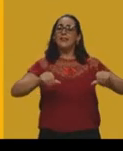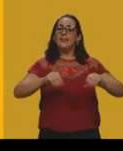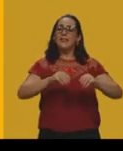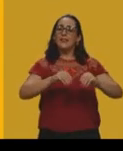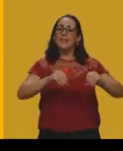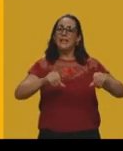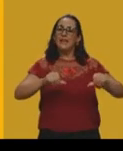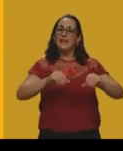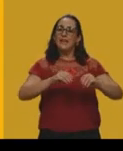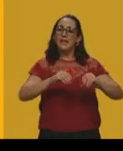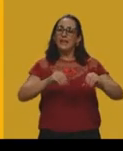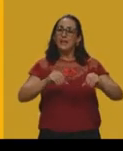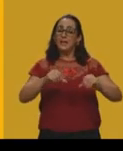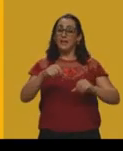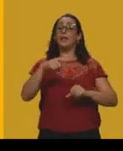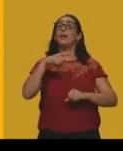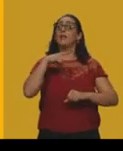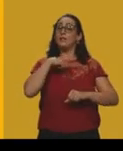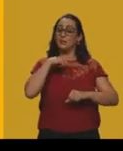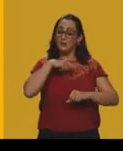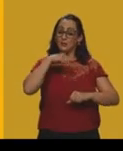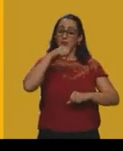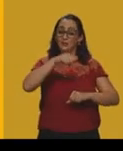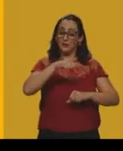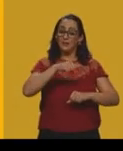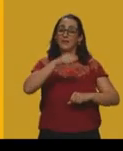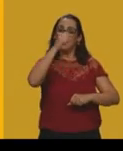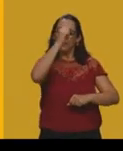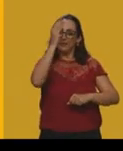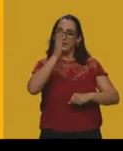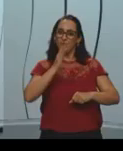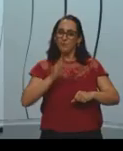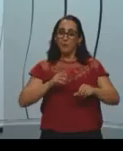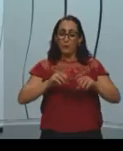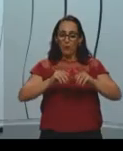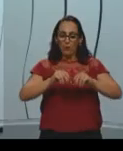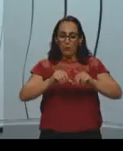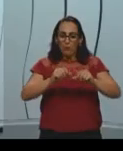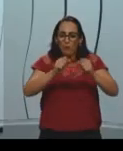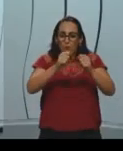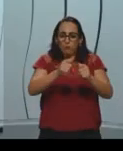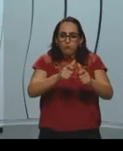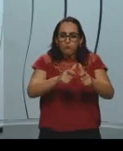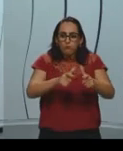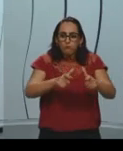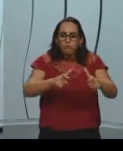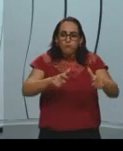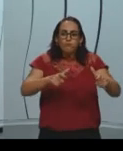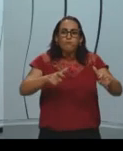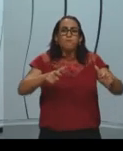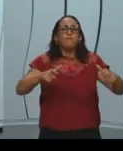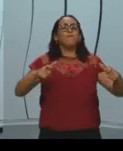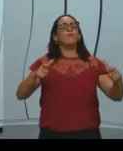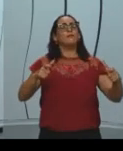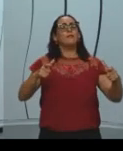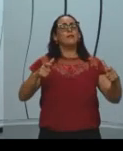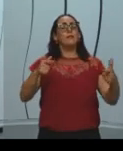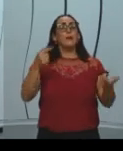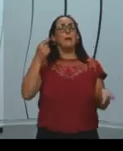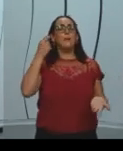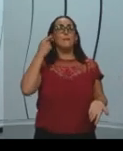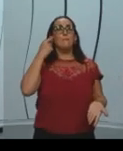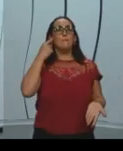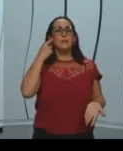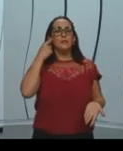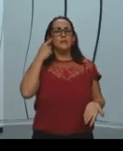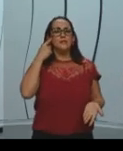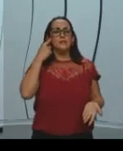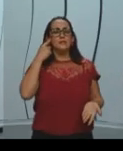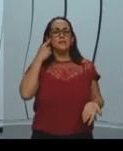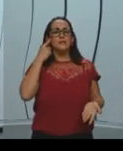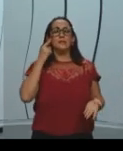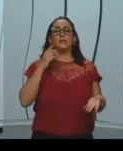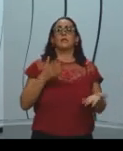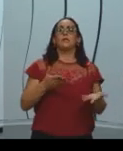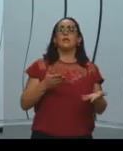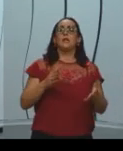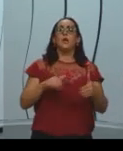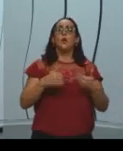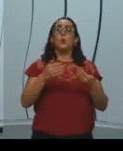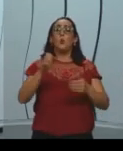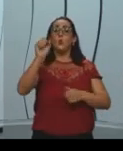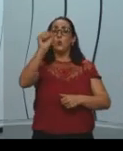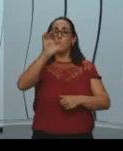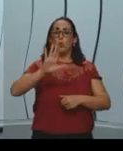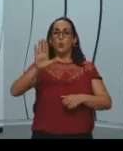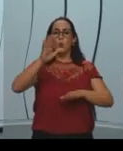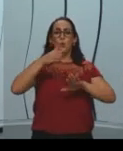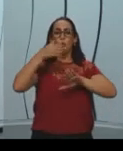gente tinha uma disponibilidade de terra no Brasil muito grande. Pensando o seguinte, logo que os europeus chegaram na